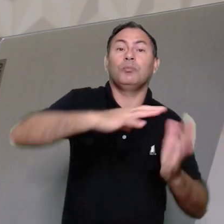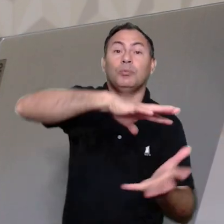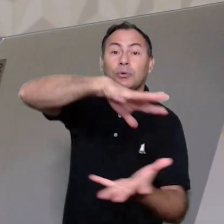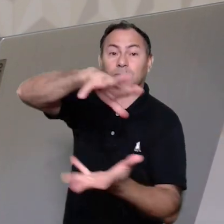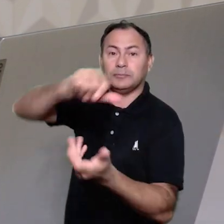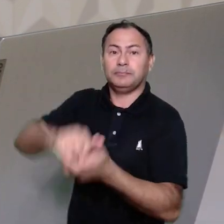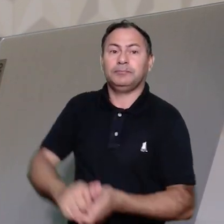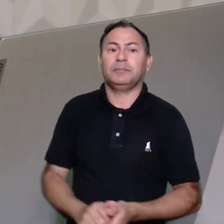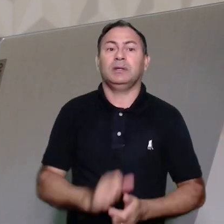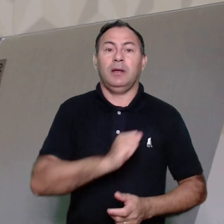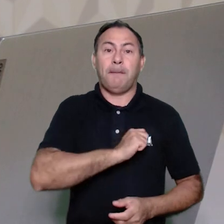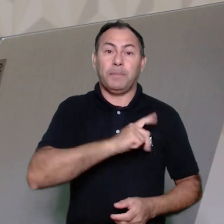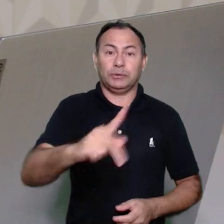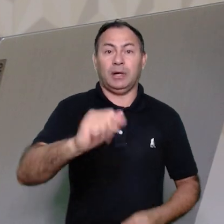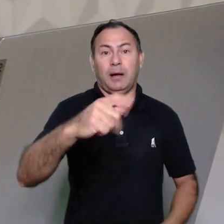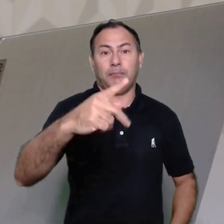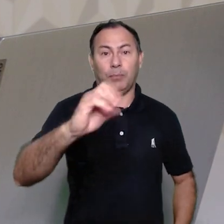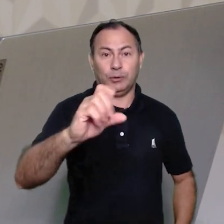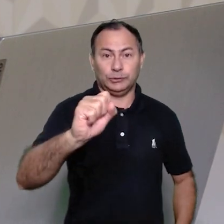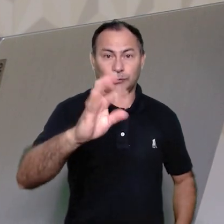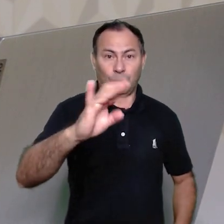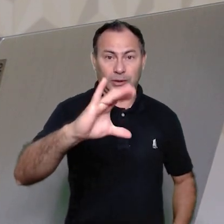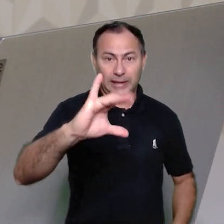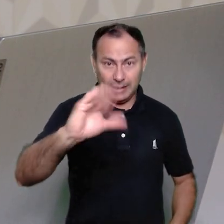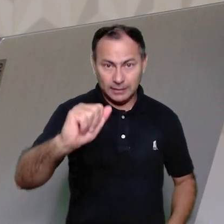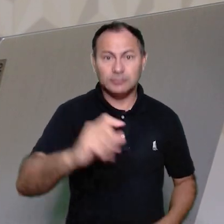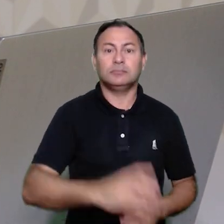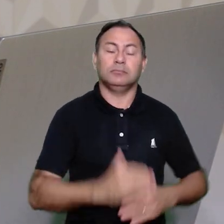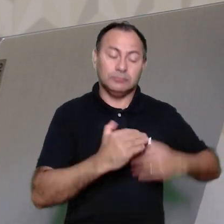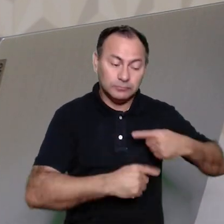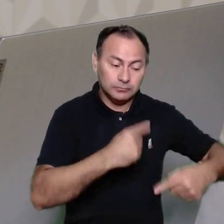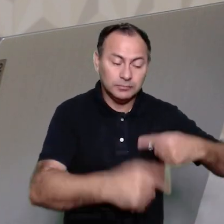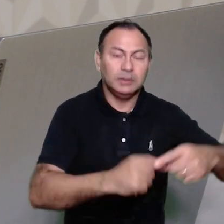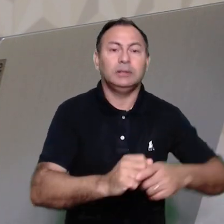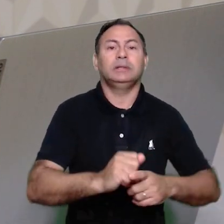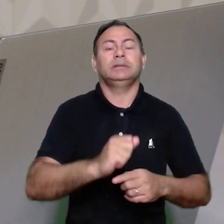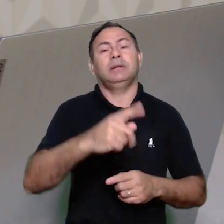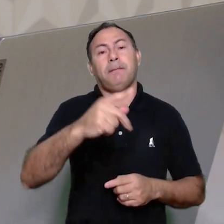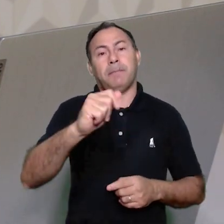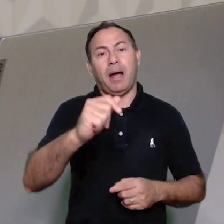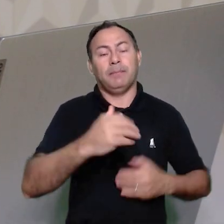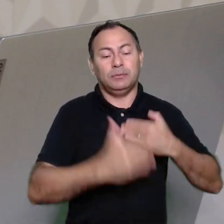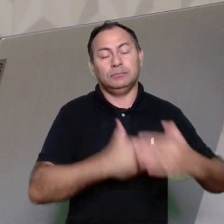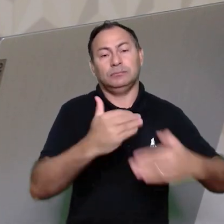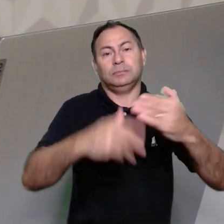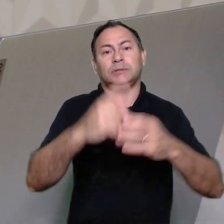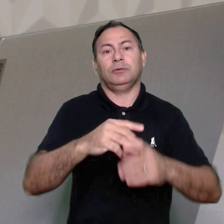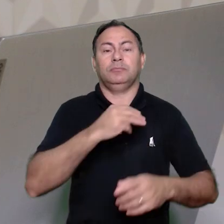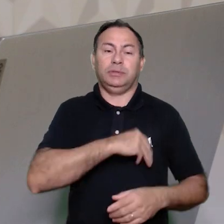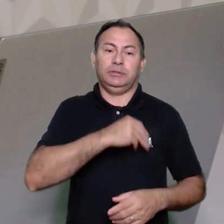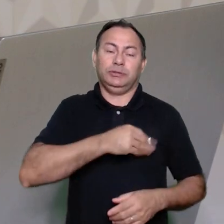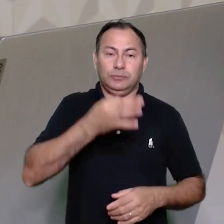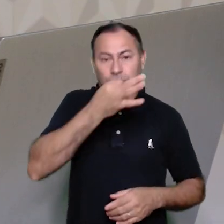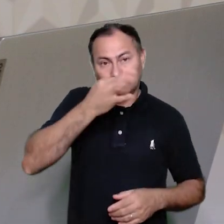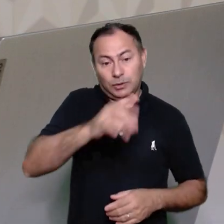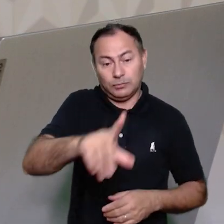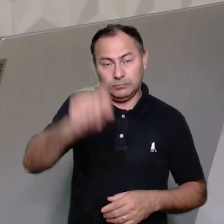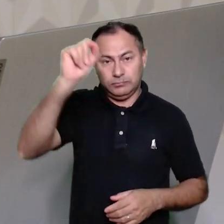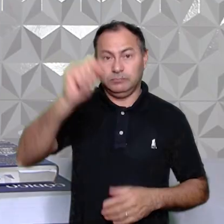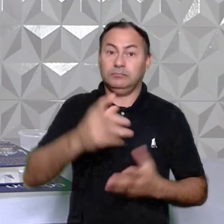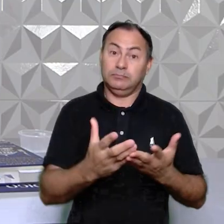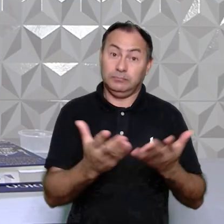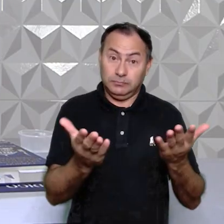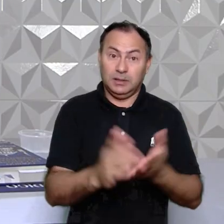todo. E é apostólica porque há essa sucessão apostólica nos seus ministros ordenados,